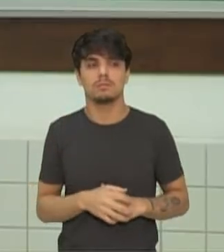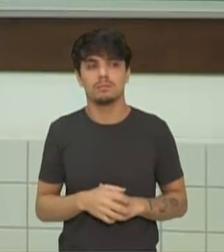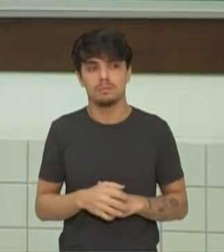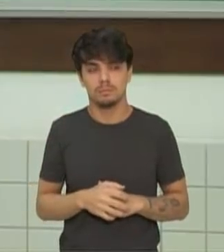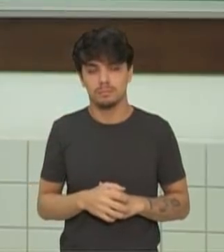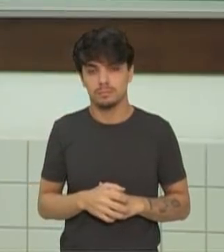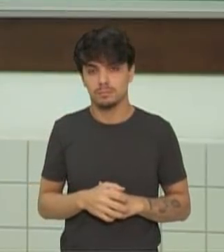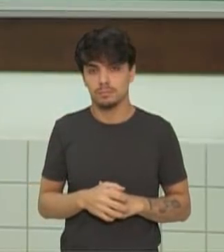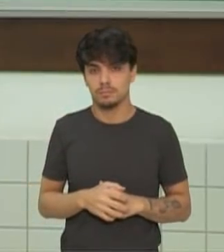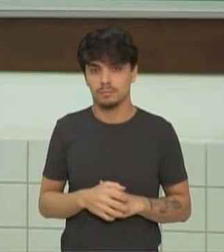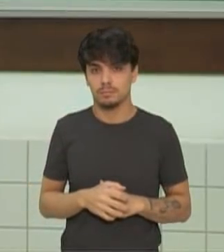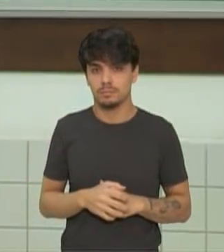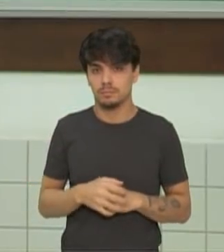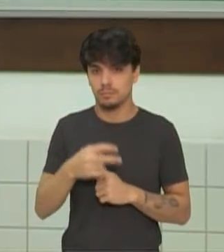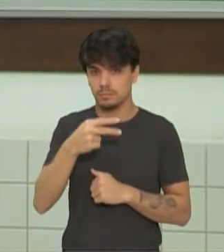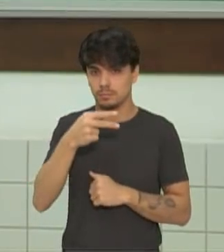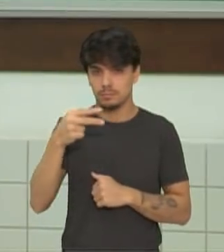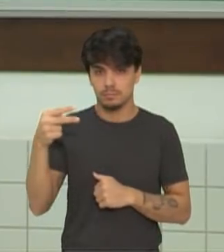igual